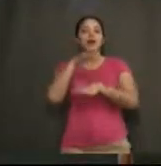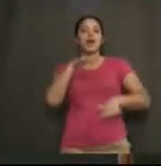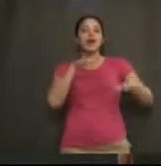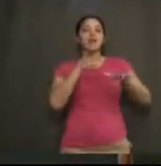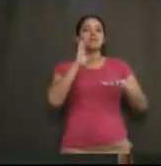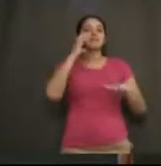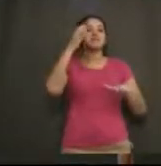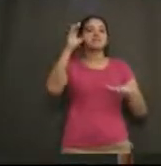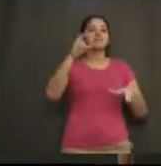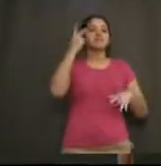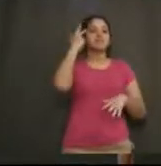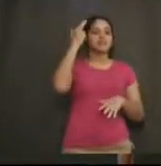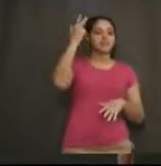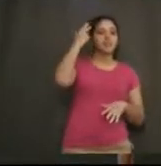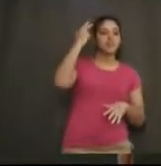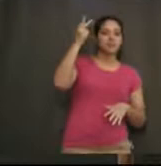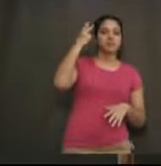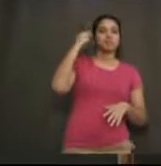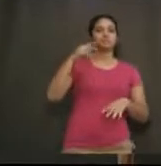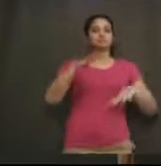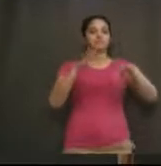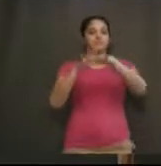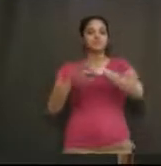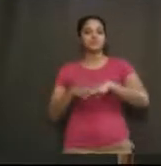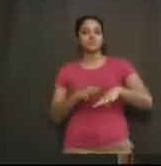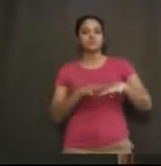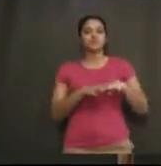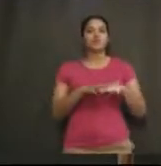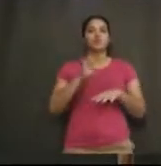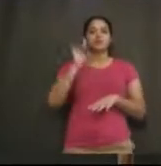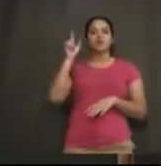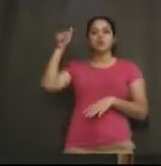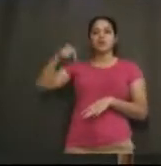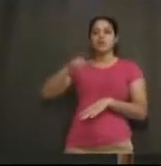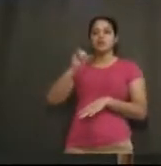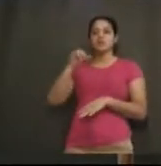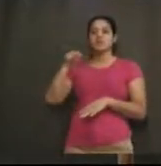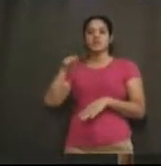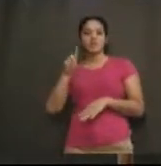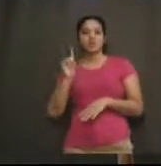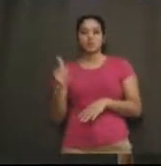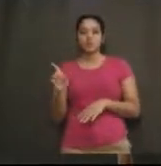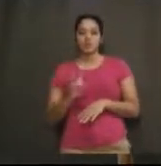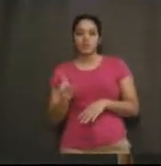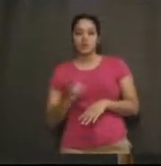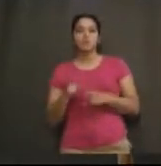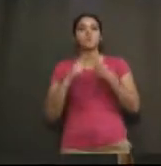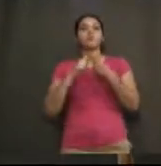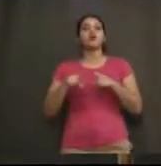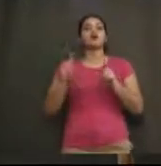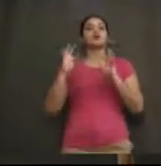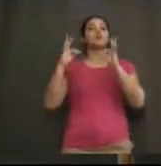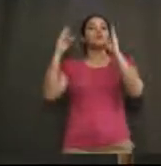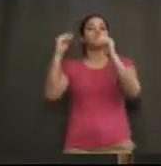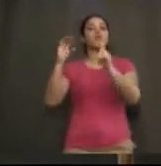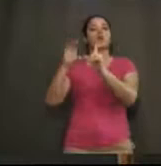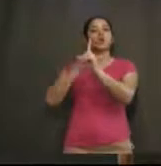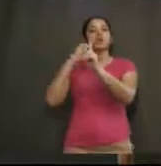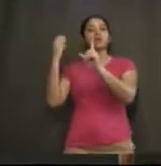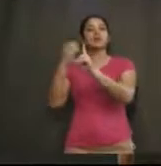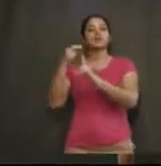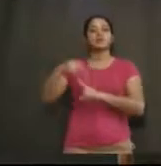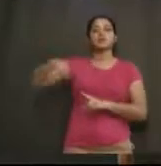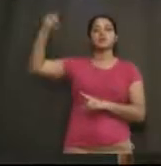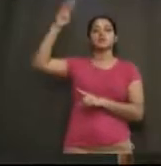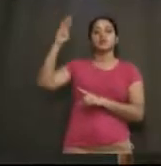naturais. Não é um sonho exclusivo do Instituto de Ciências Exatas e Naturais, eu acho que tem toda a comunidade, uma comunidade nacional, para a gente ter visto